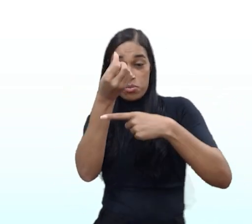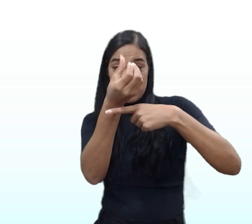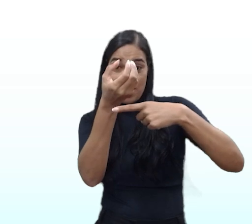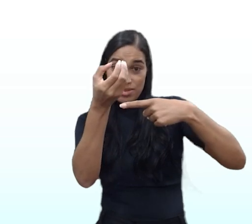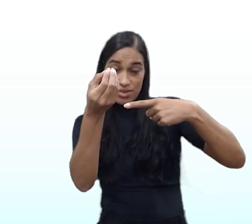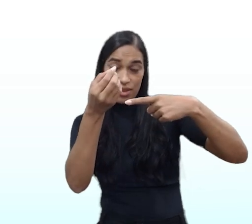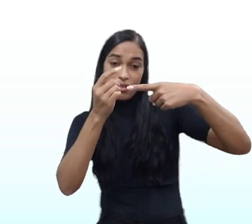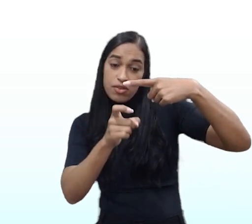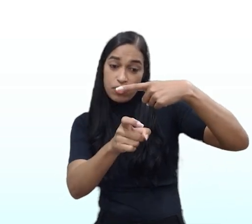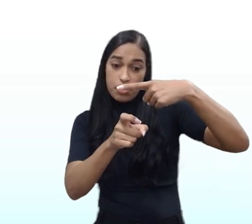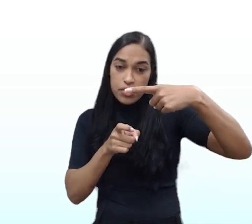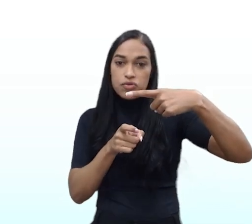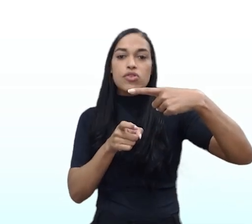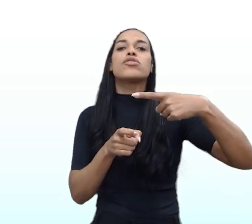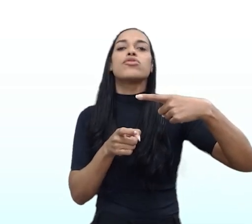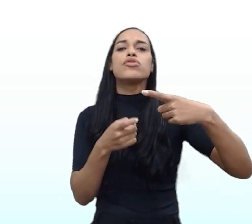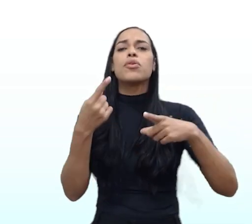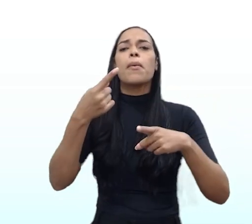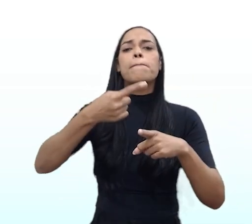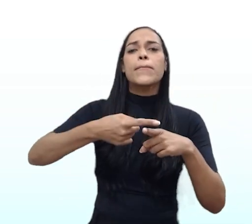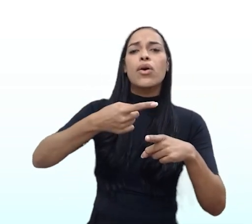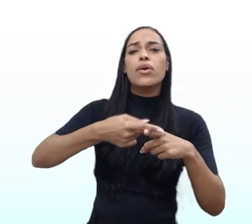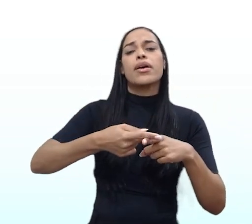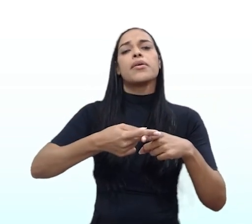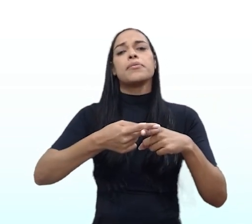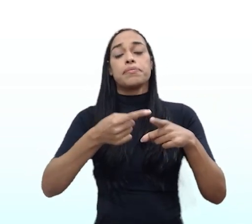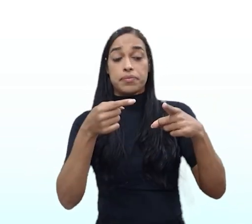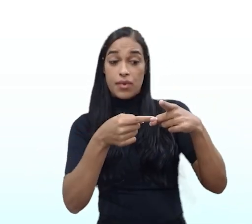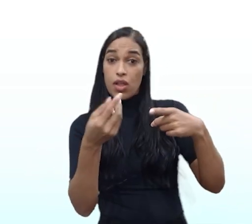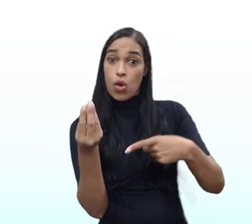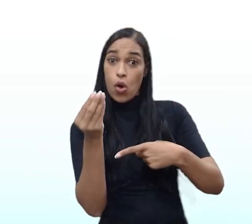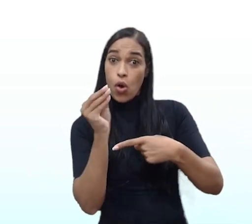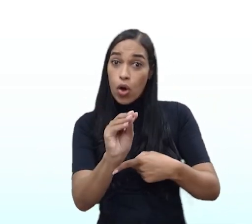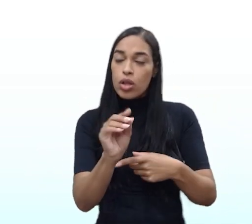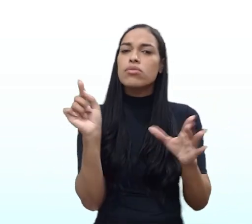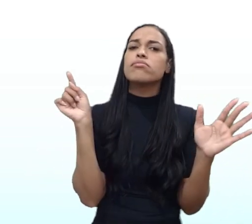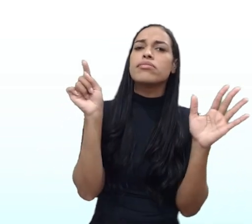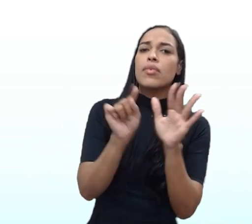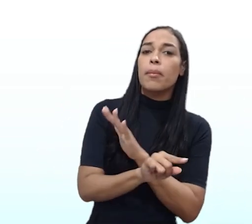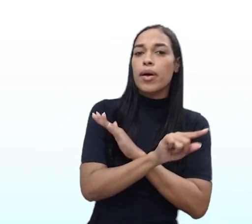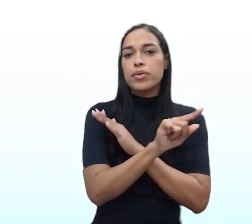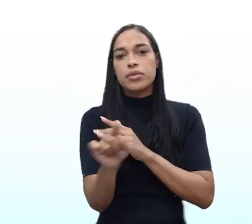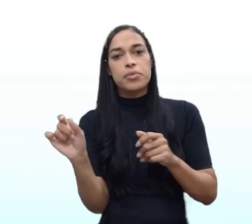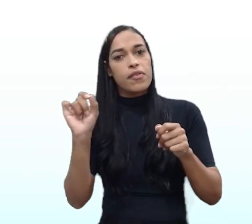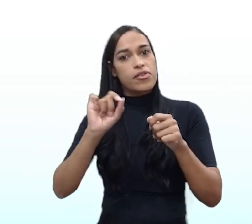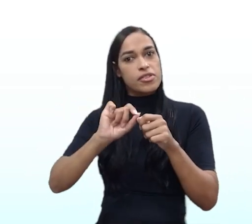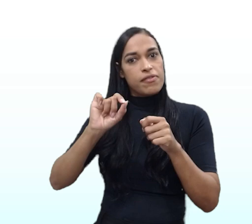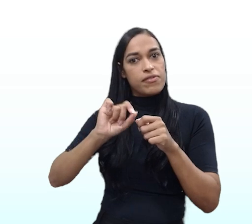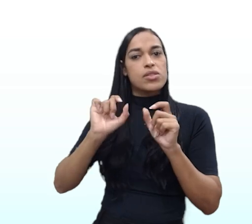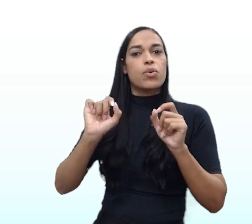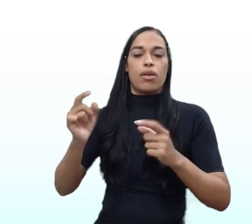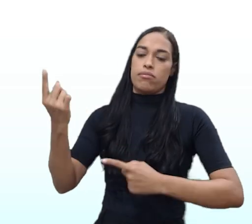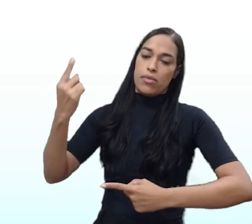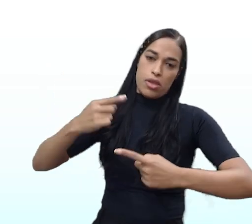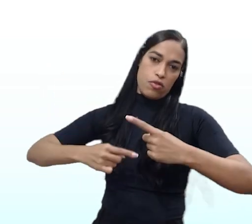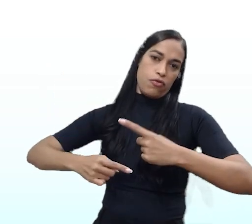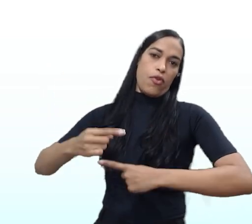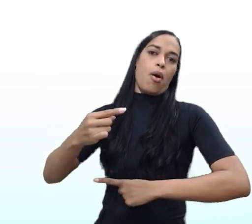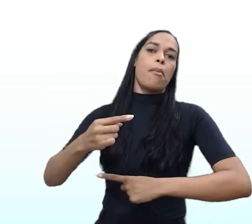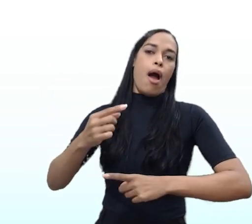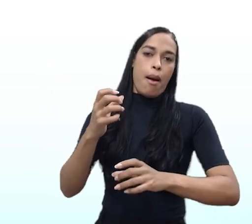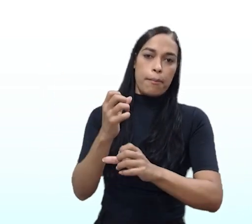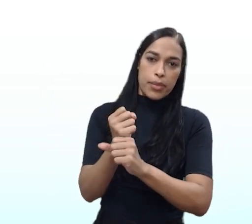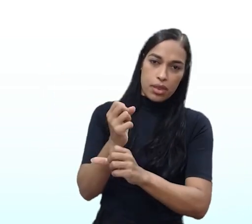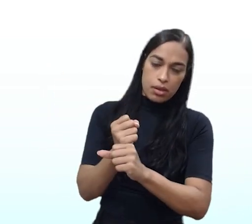está para x. Por quê? Porque é óbvio, né, que ele colocou lá na questão para você fazer as transformações.